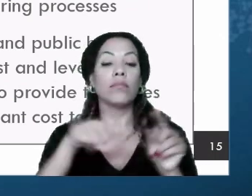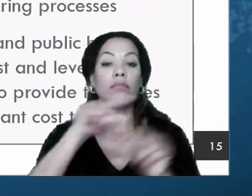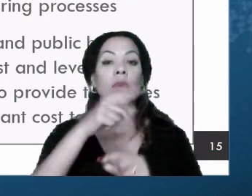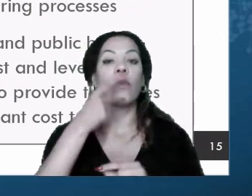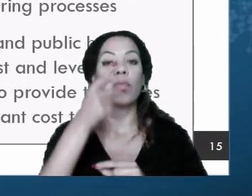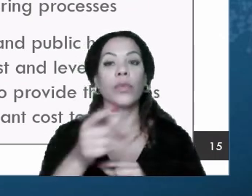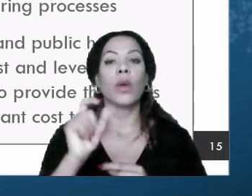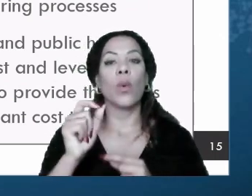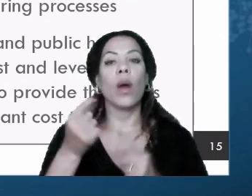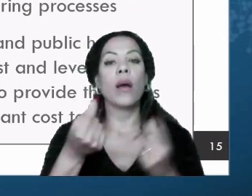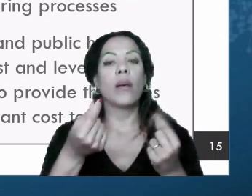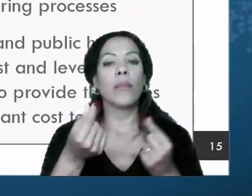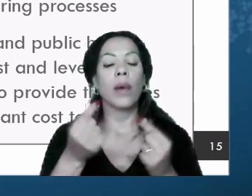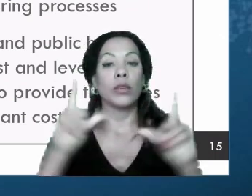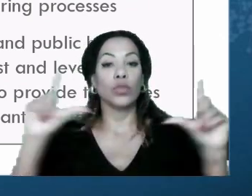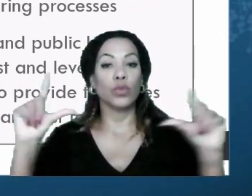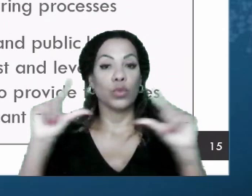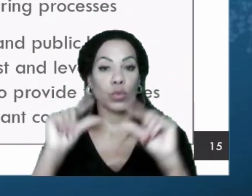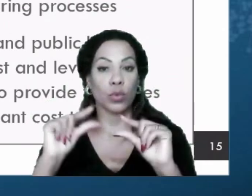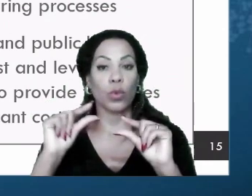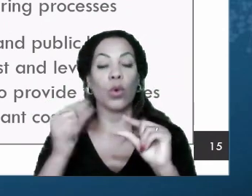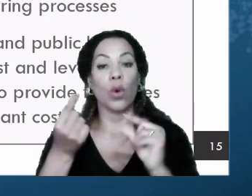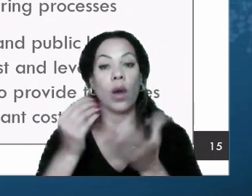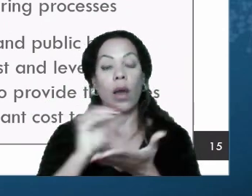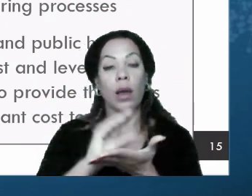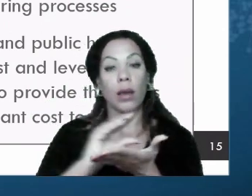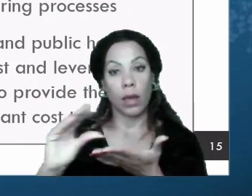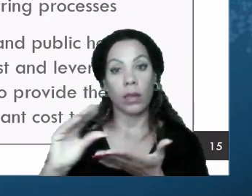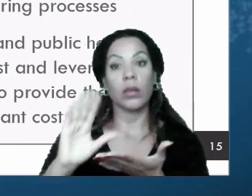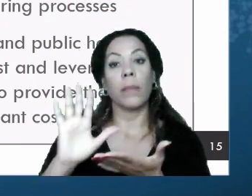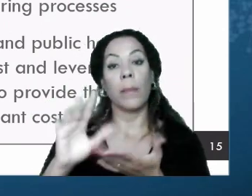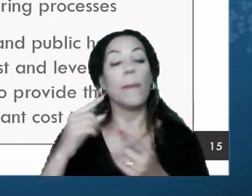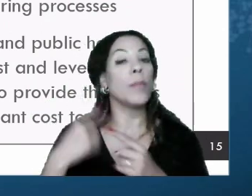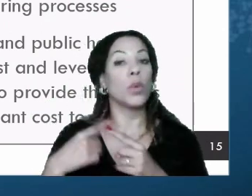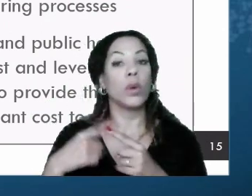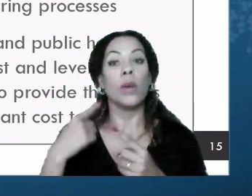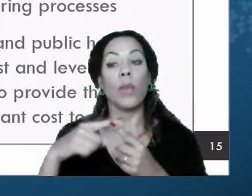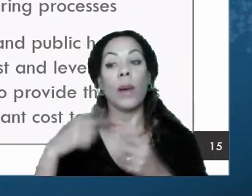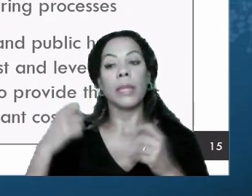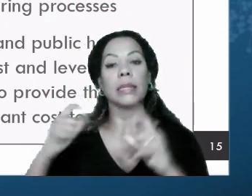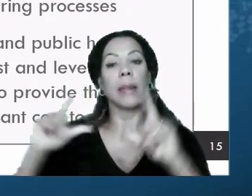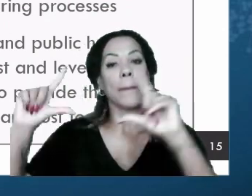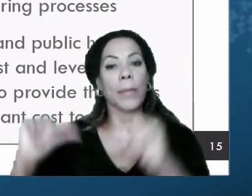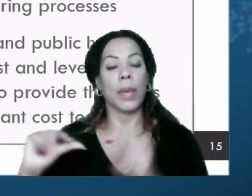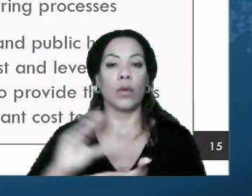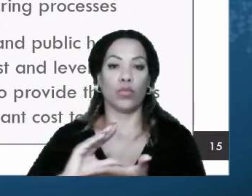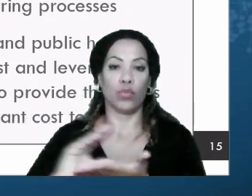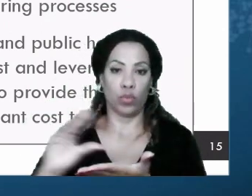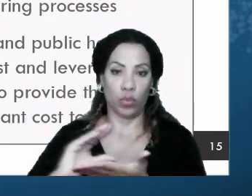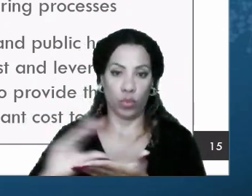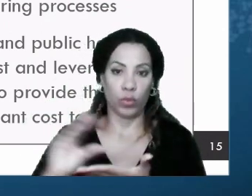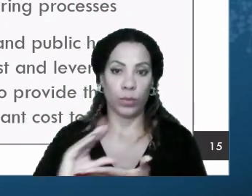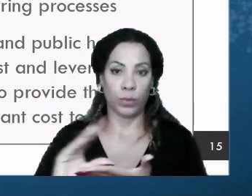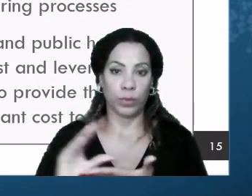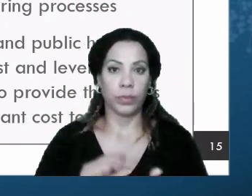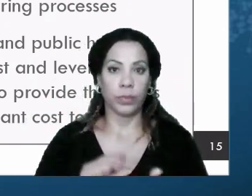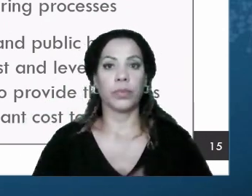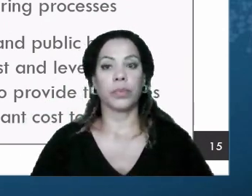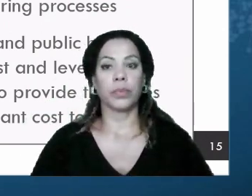pacote de custos para que os custos sejam reduzidos.